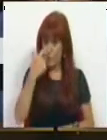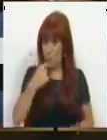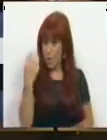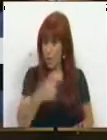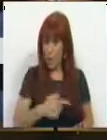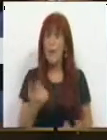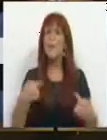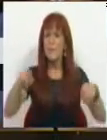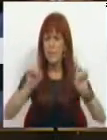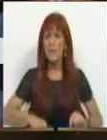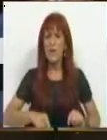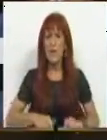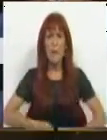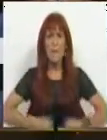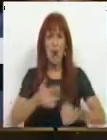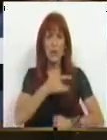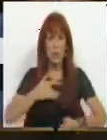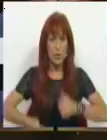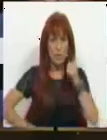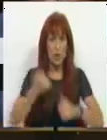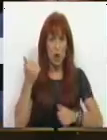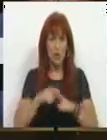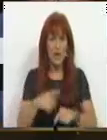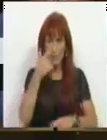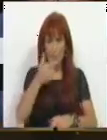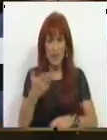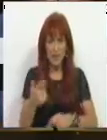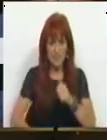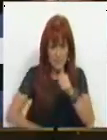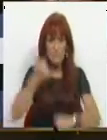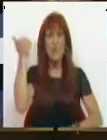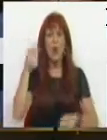humano, mas é também melhor saúde, melhor